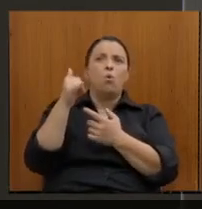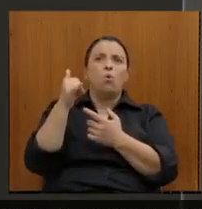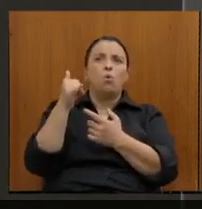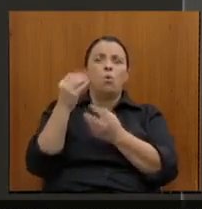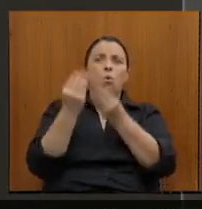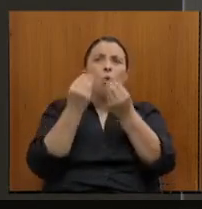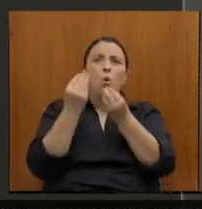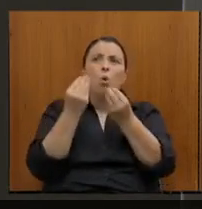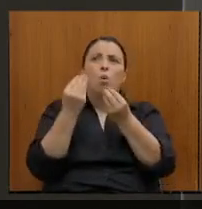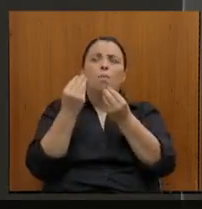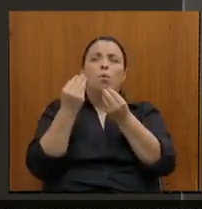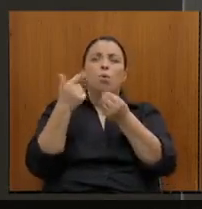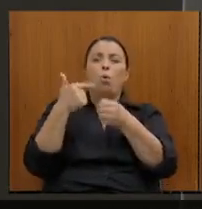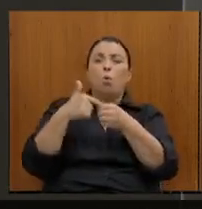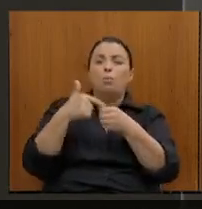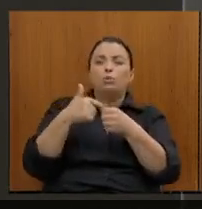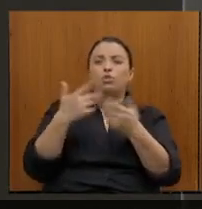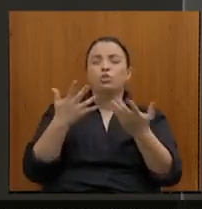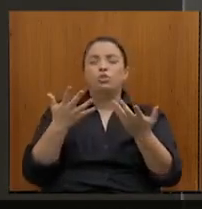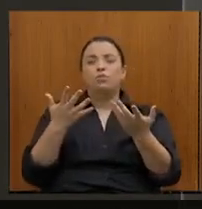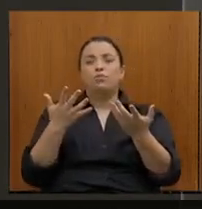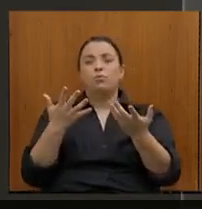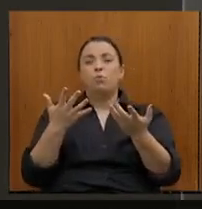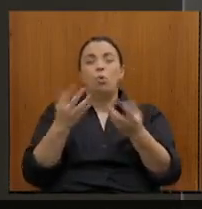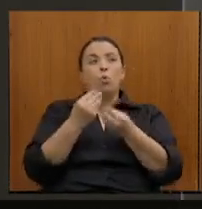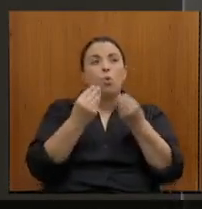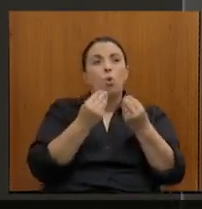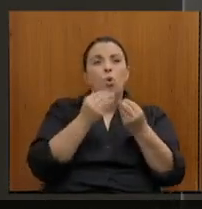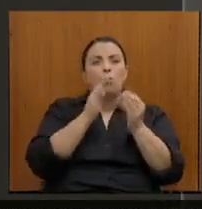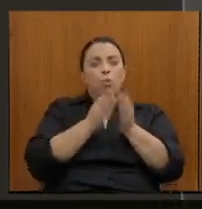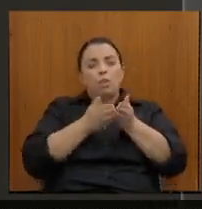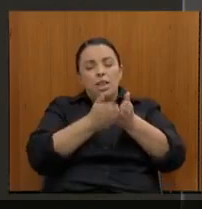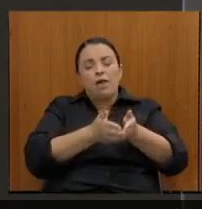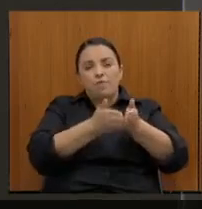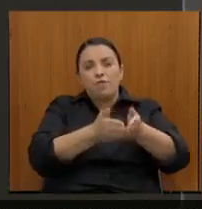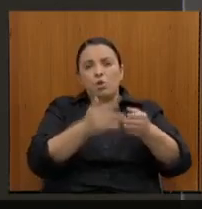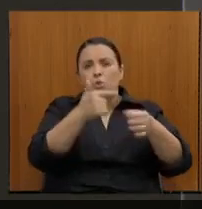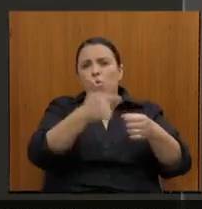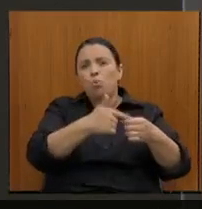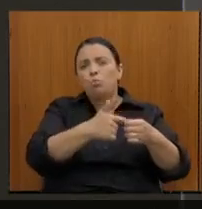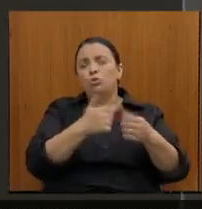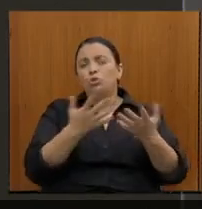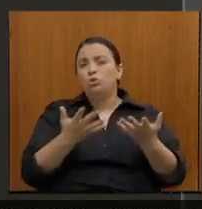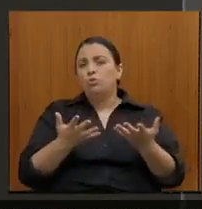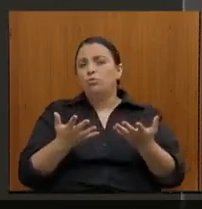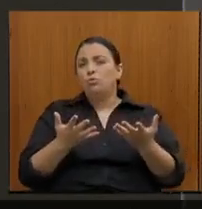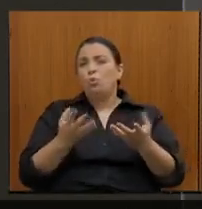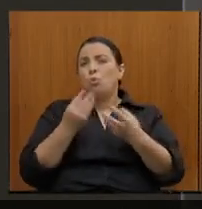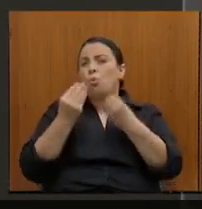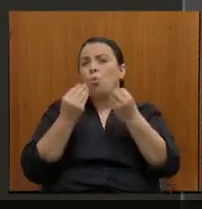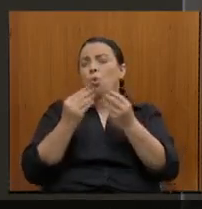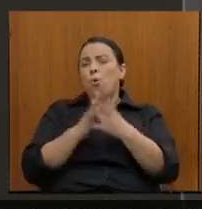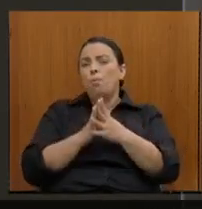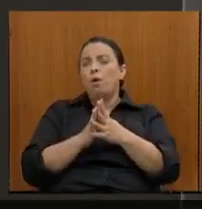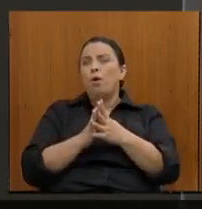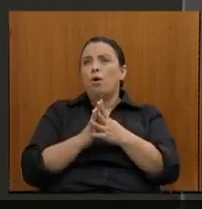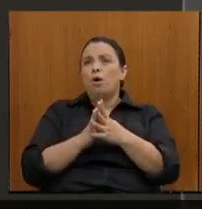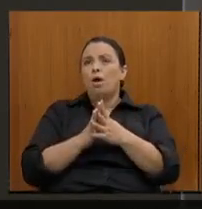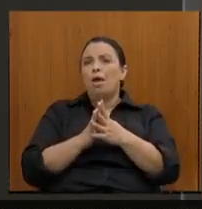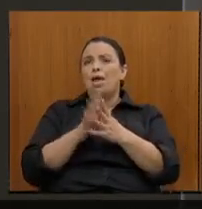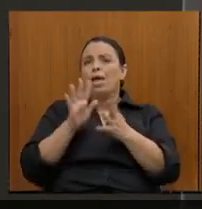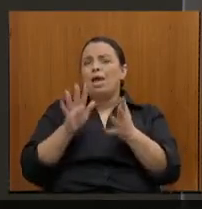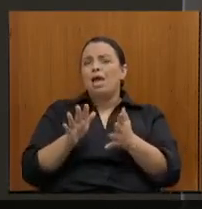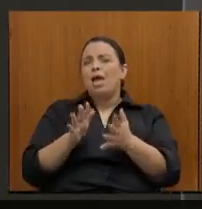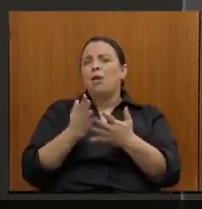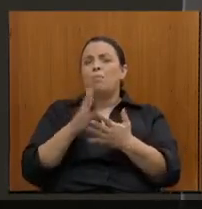navio como é que eu vou ter o combustível lá para aquelas aplicações de aquecimento